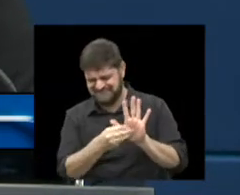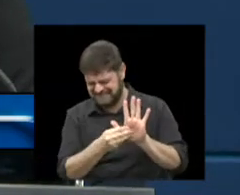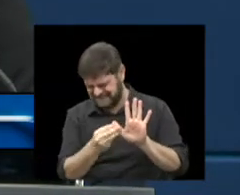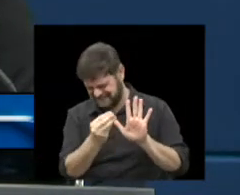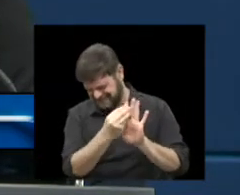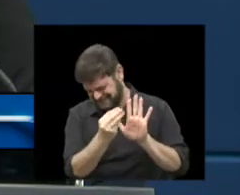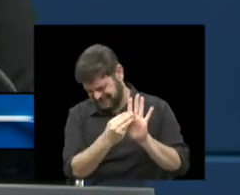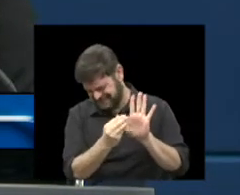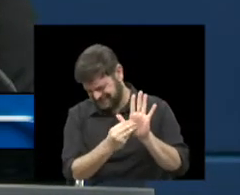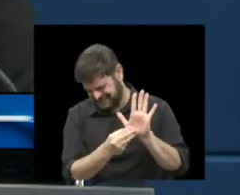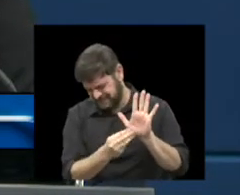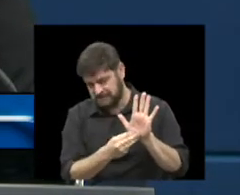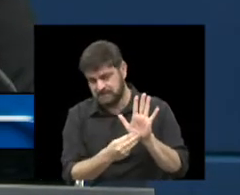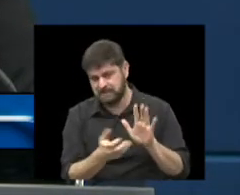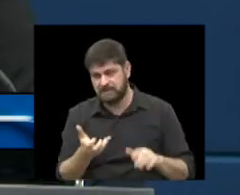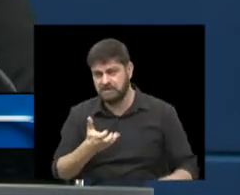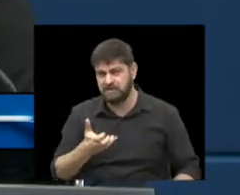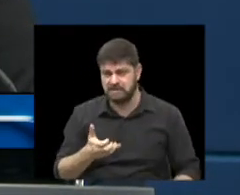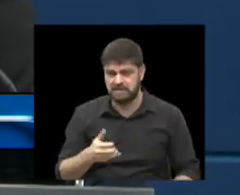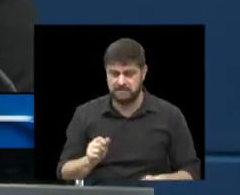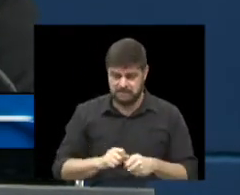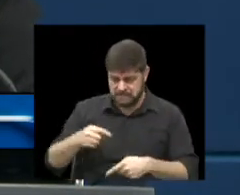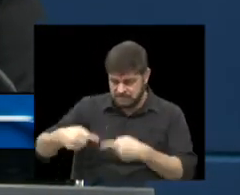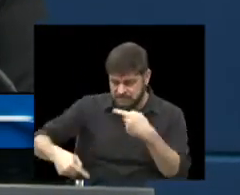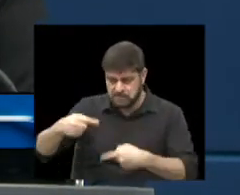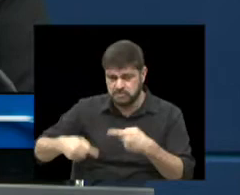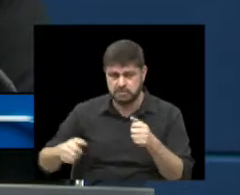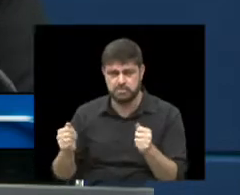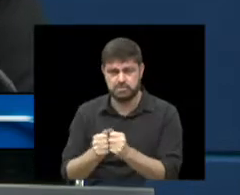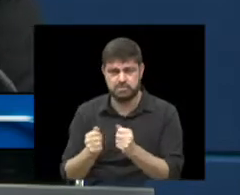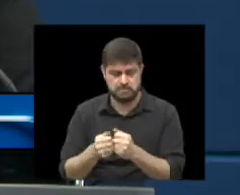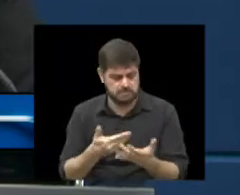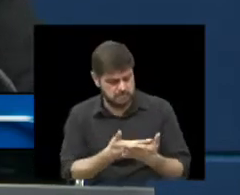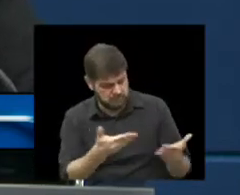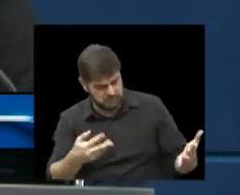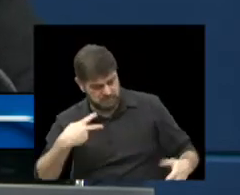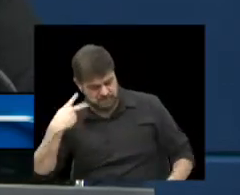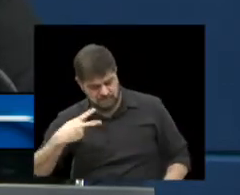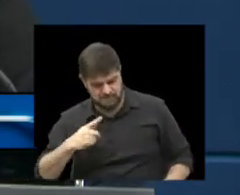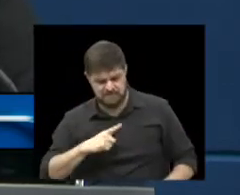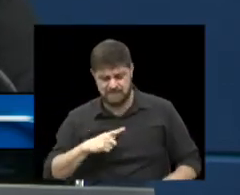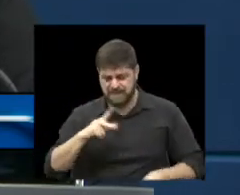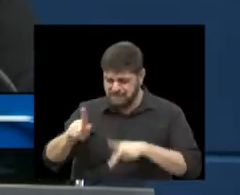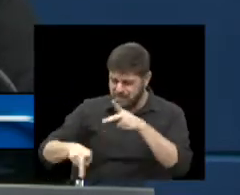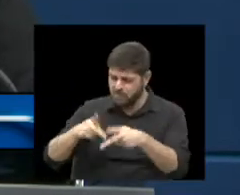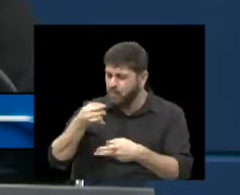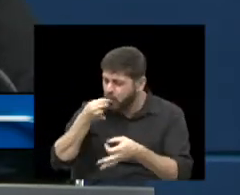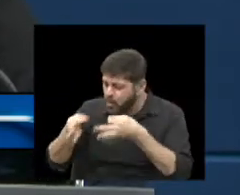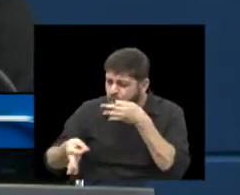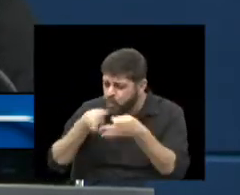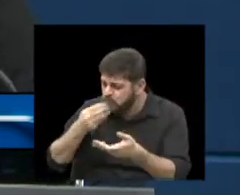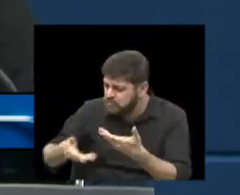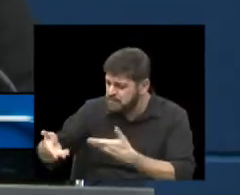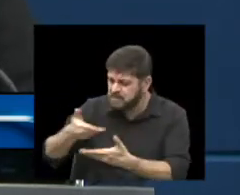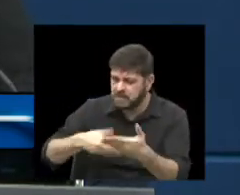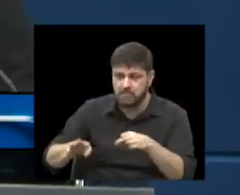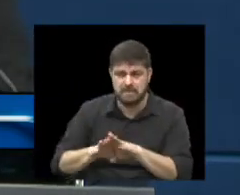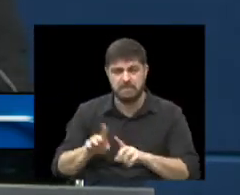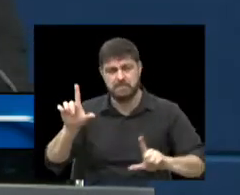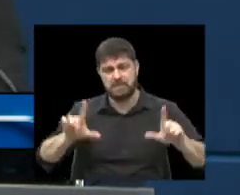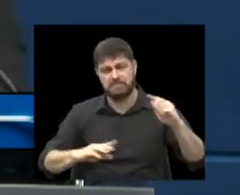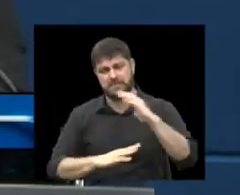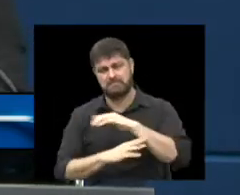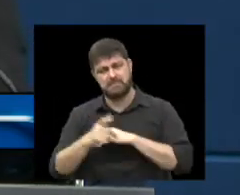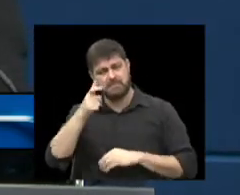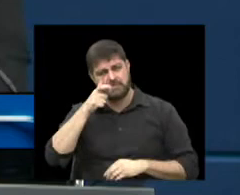orçamentária que eu gostaria de fazer a discussão com os colegas que aqui estão, com a população nos assiste pela